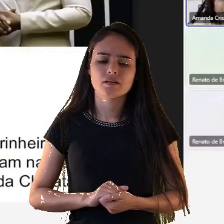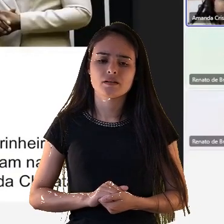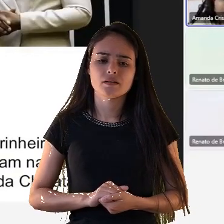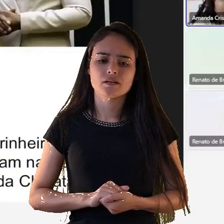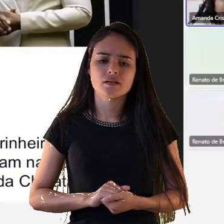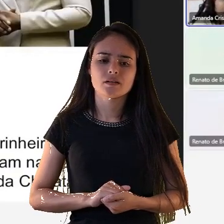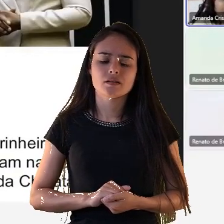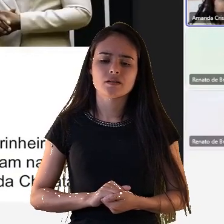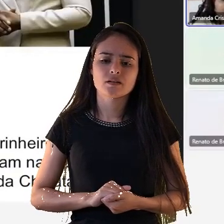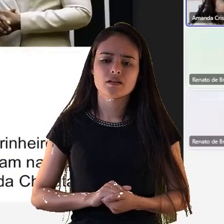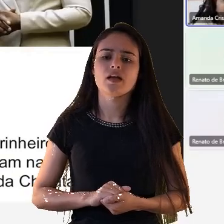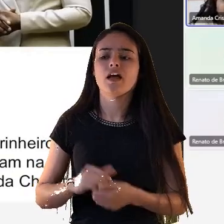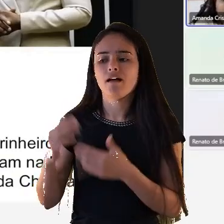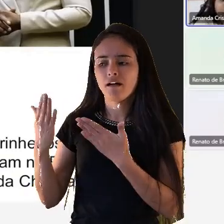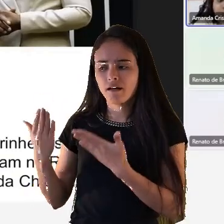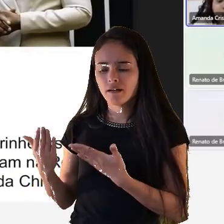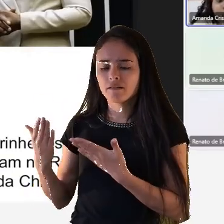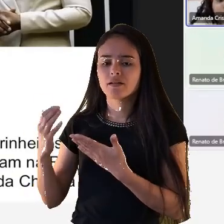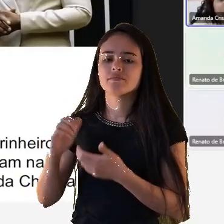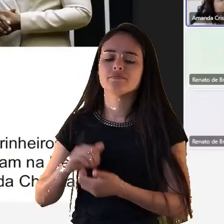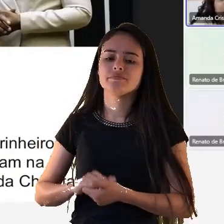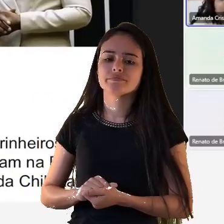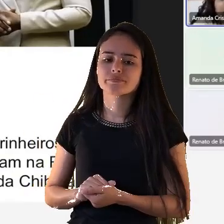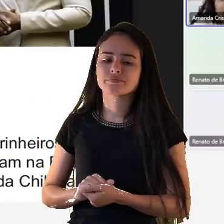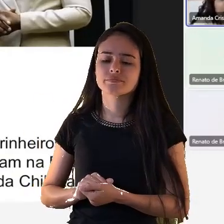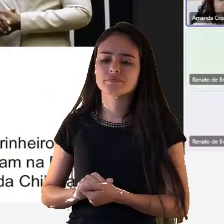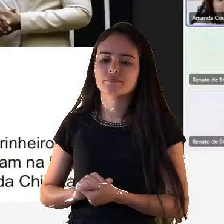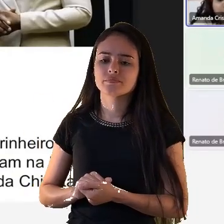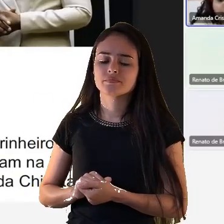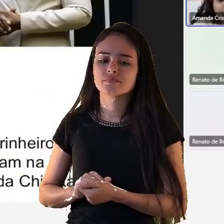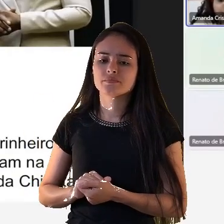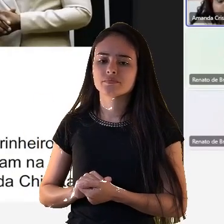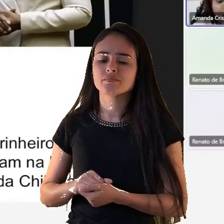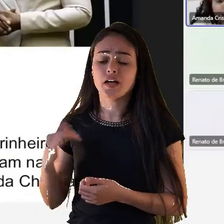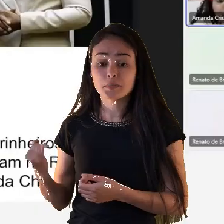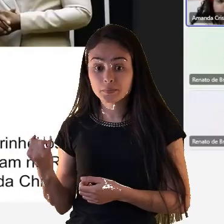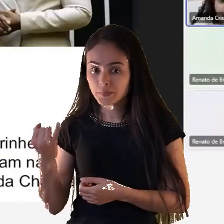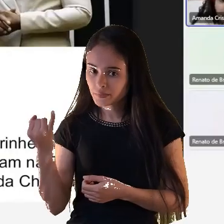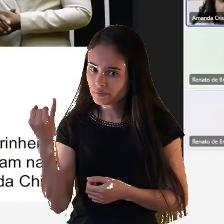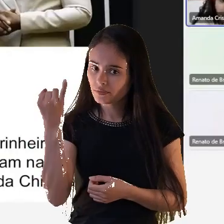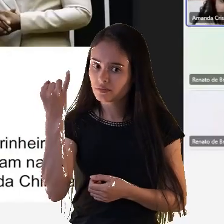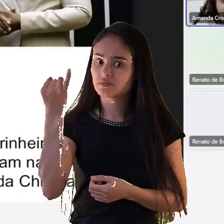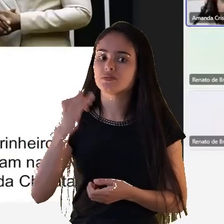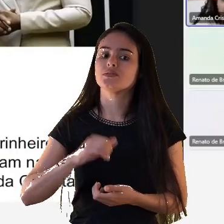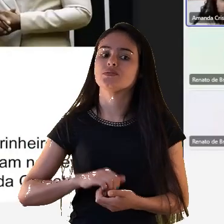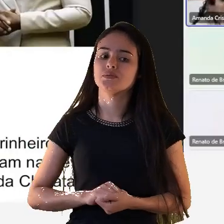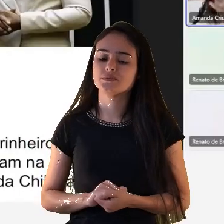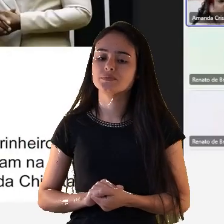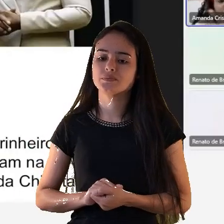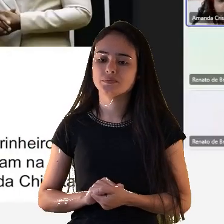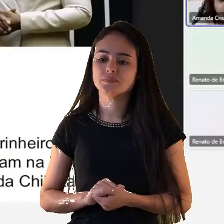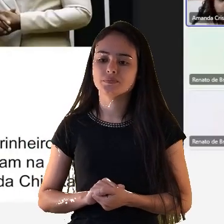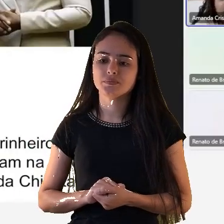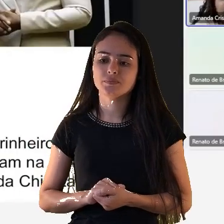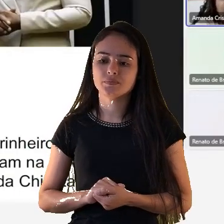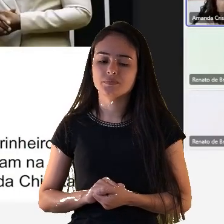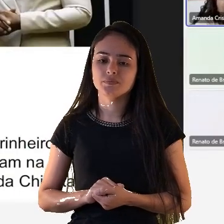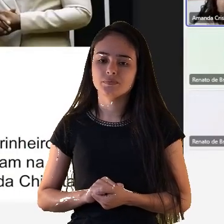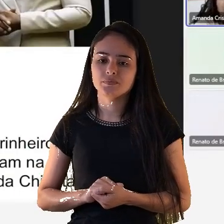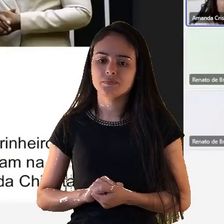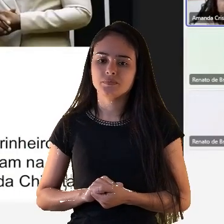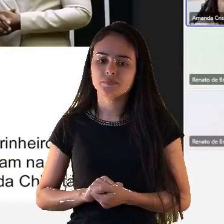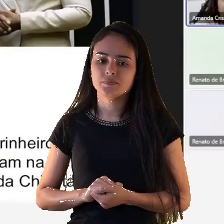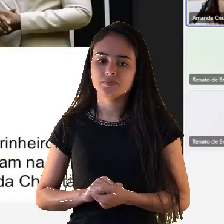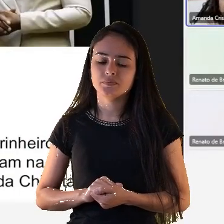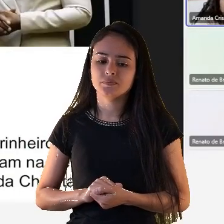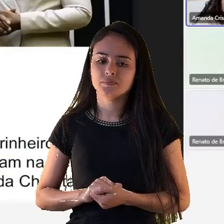a dona Benedita da Silva foi muito importante nesse sentido, né? Por isso que eu a trouxe aqui.